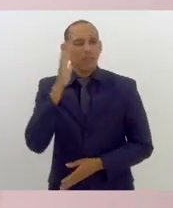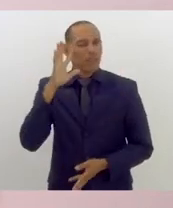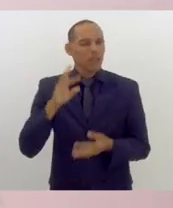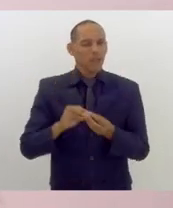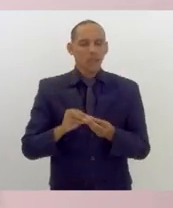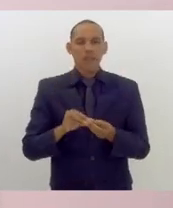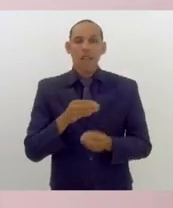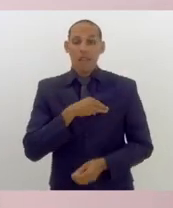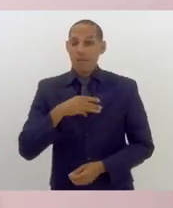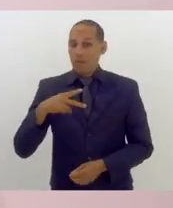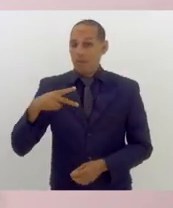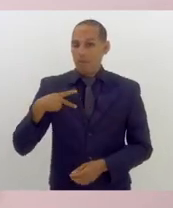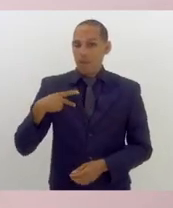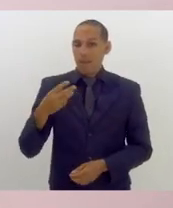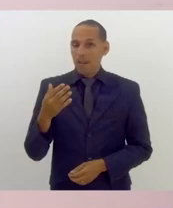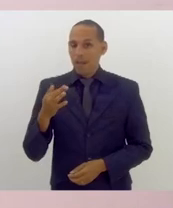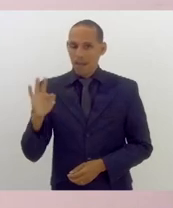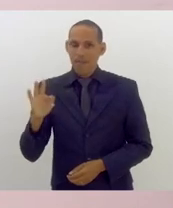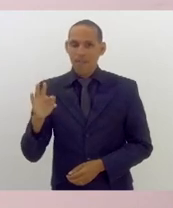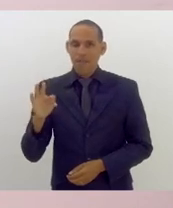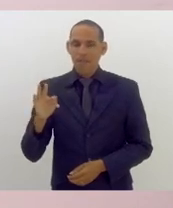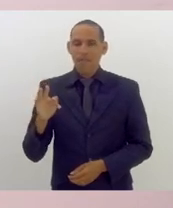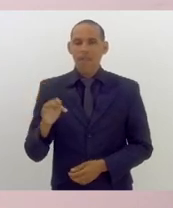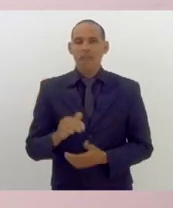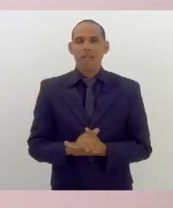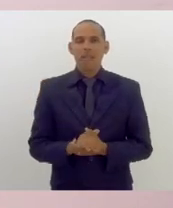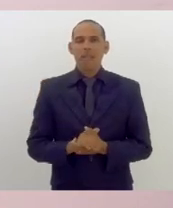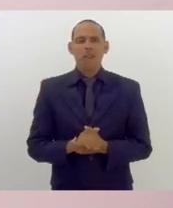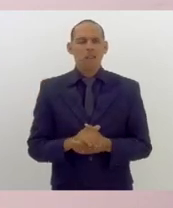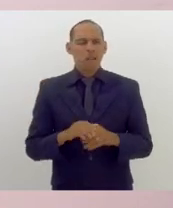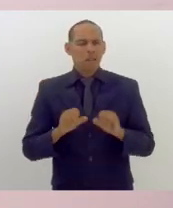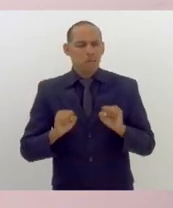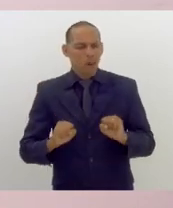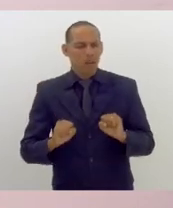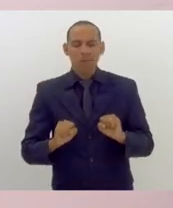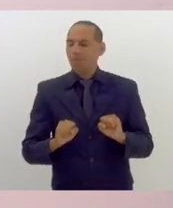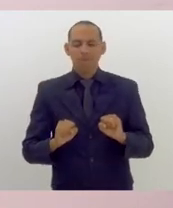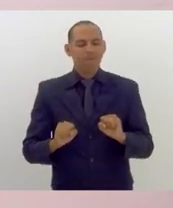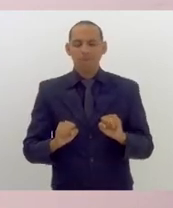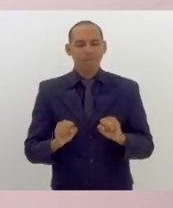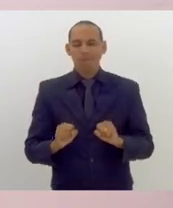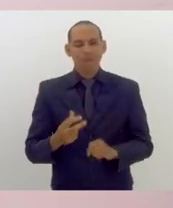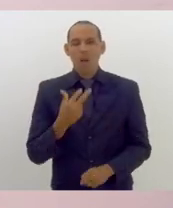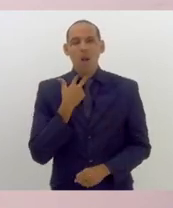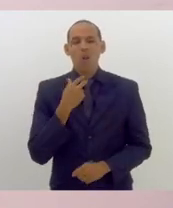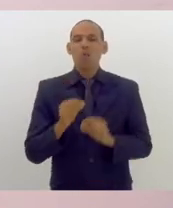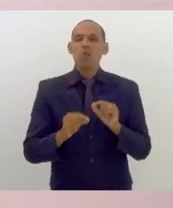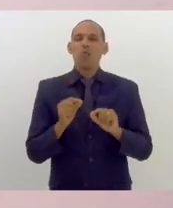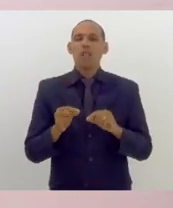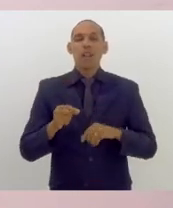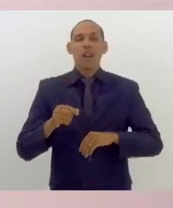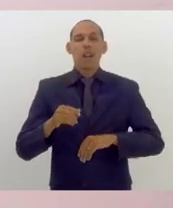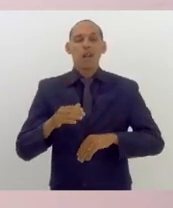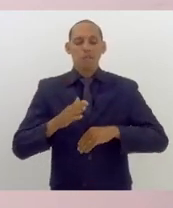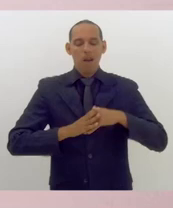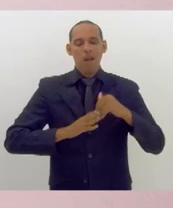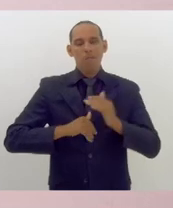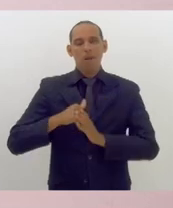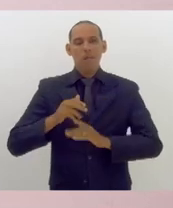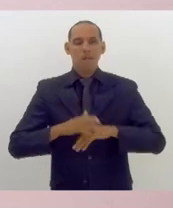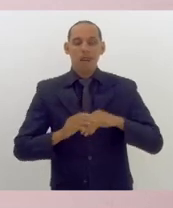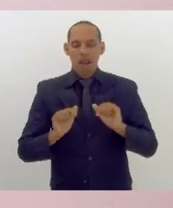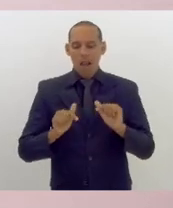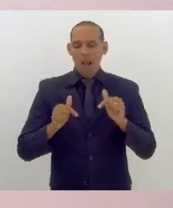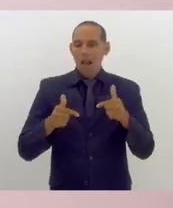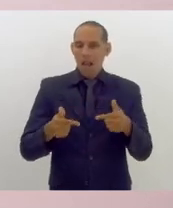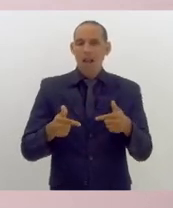que o Ministério Público Federal não teria legitimidade ativa atribuição e interesse em agir